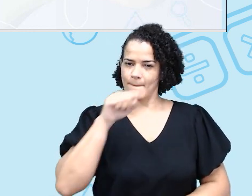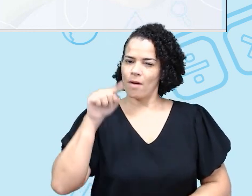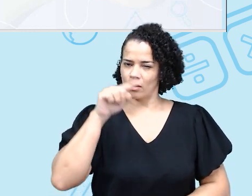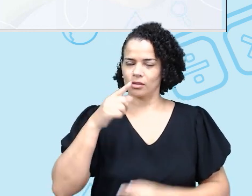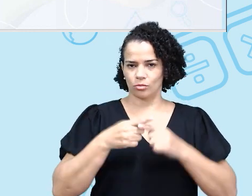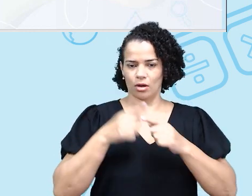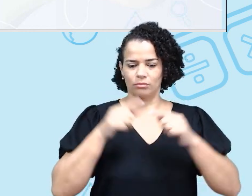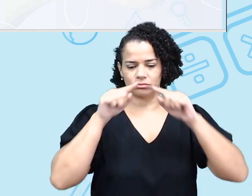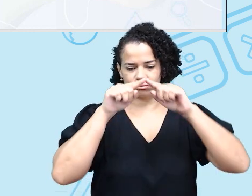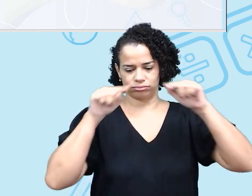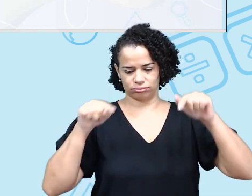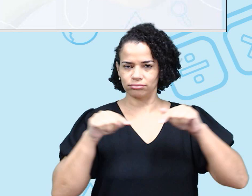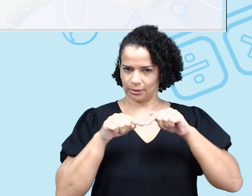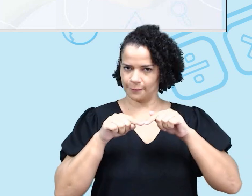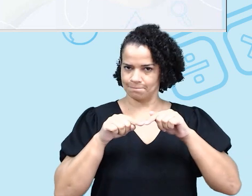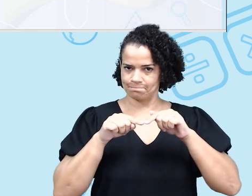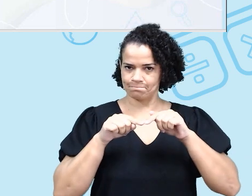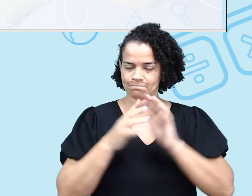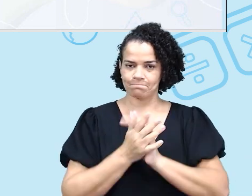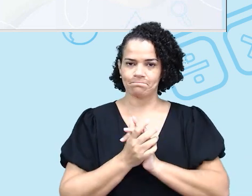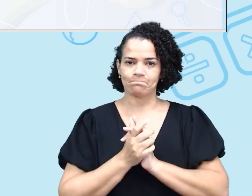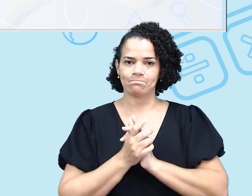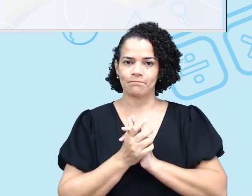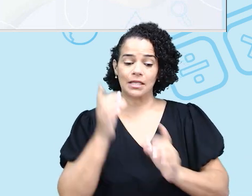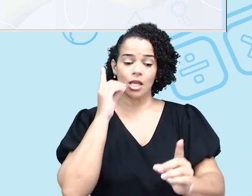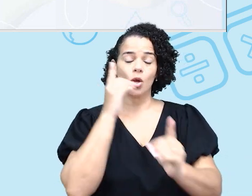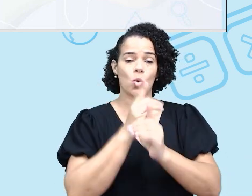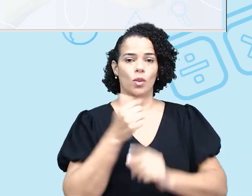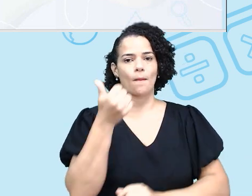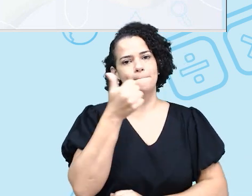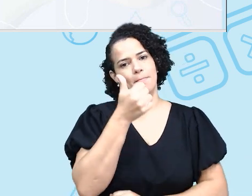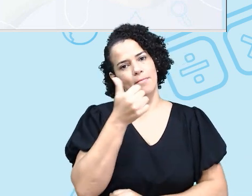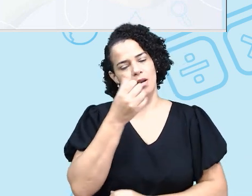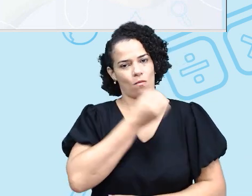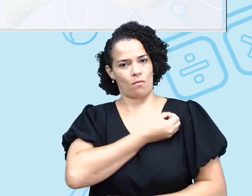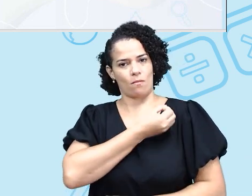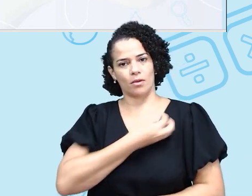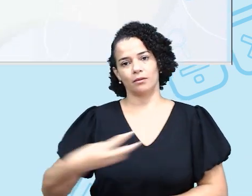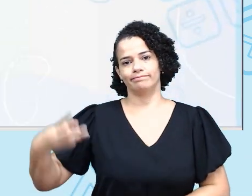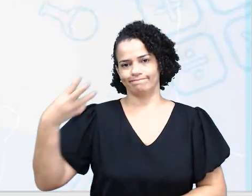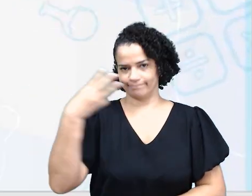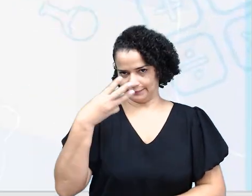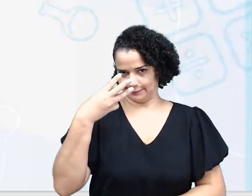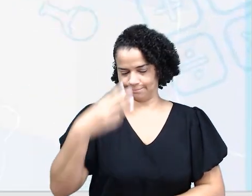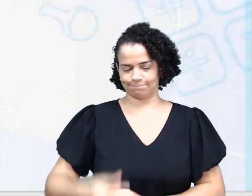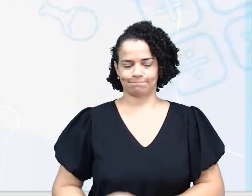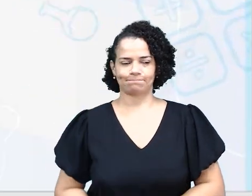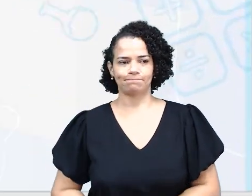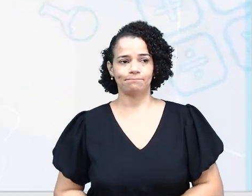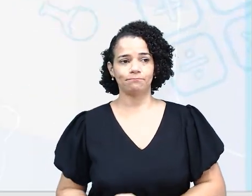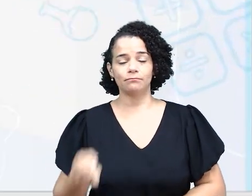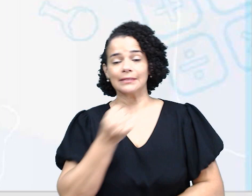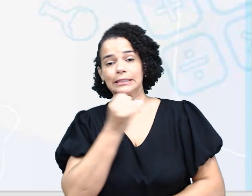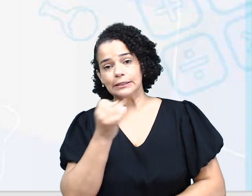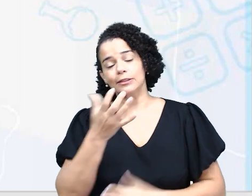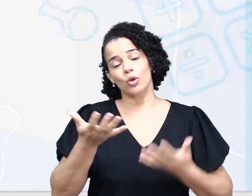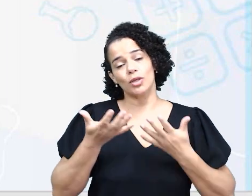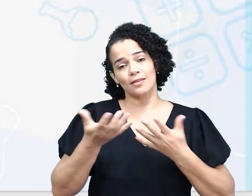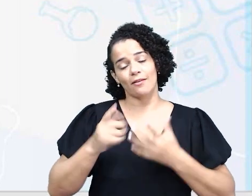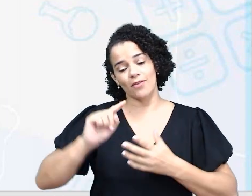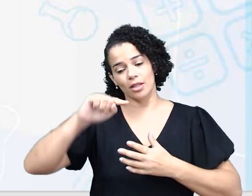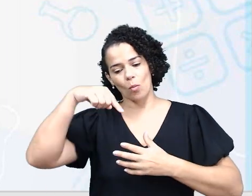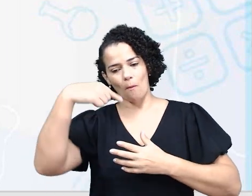ali na forma triangular e a gente encontra o primeiro número, que é o número 3, tá? Se eu quiser fazer a